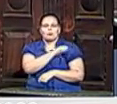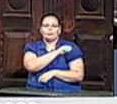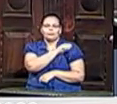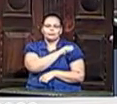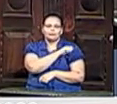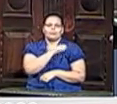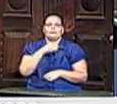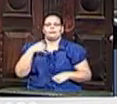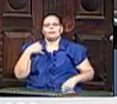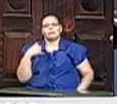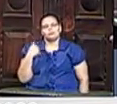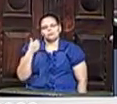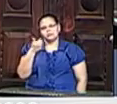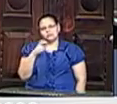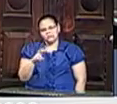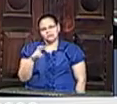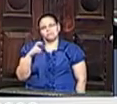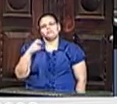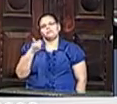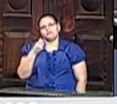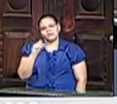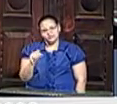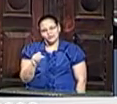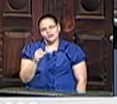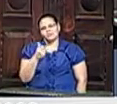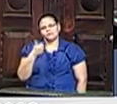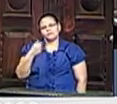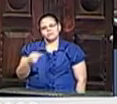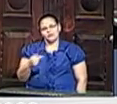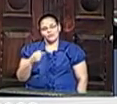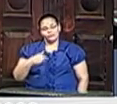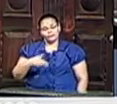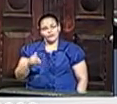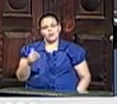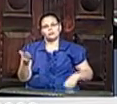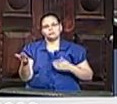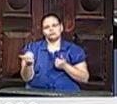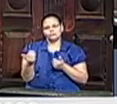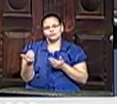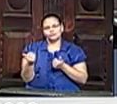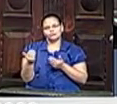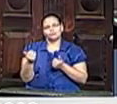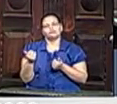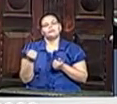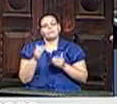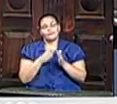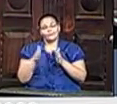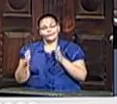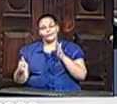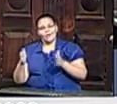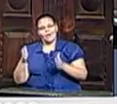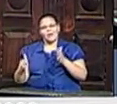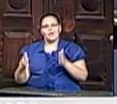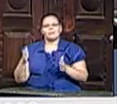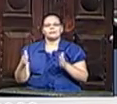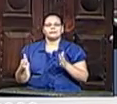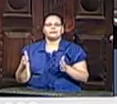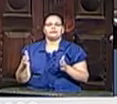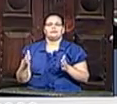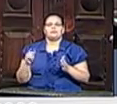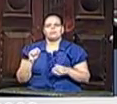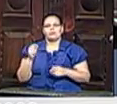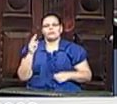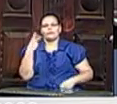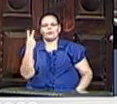16, 17, 18 anos, adolescentes que vão entrar ainda na juventude, que estão na fase de consolidação de